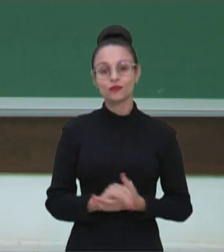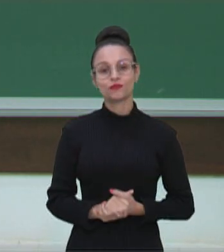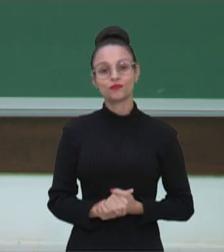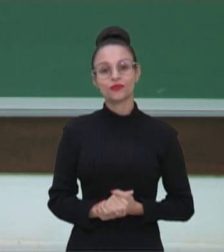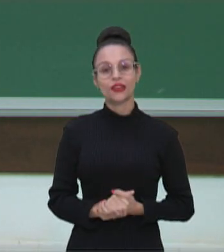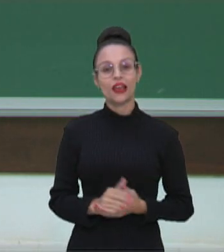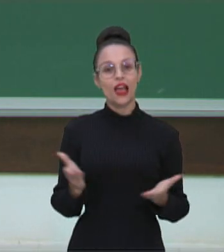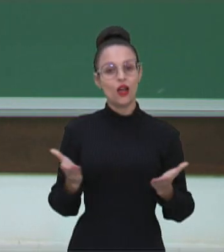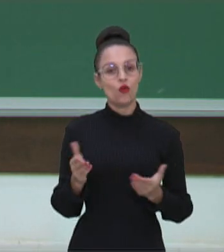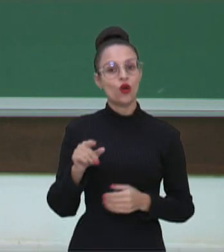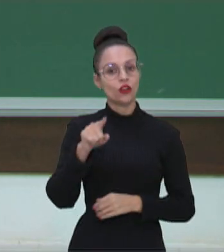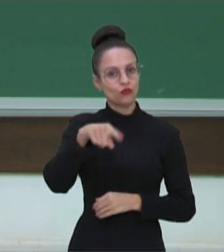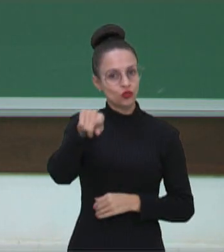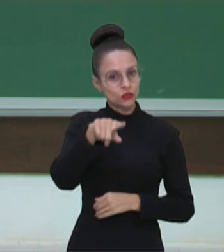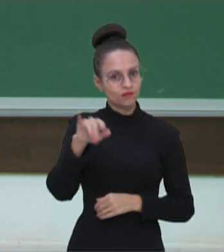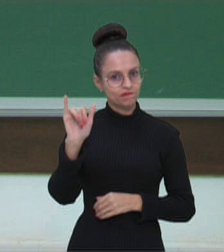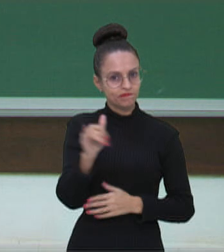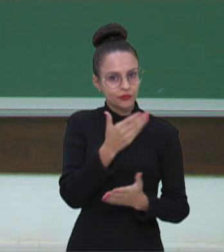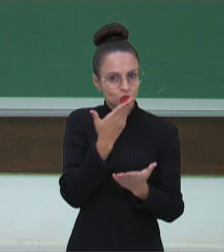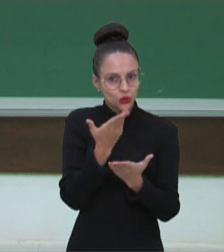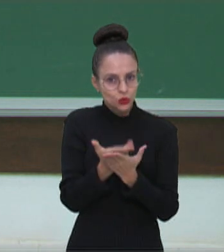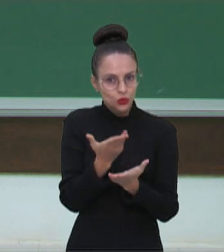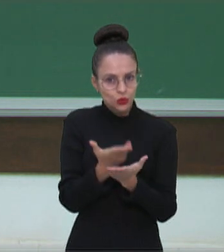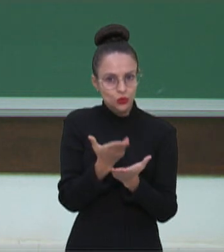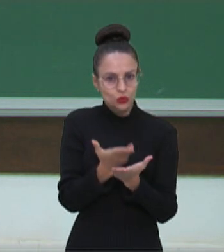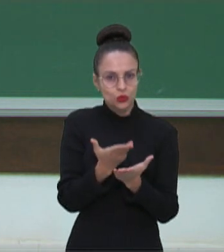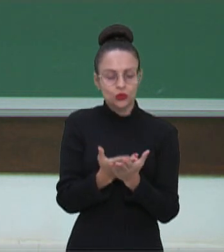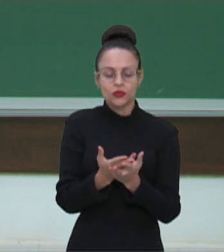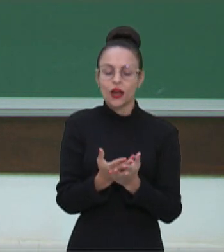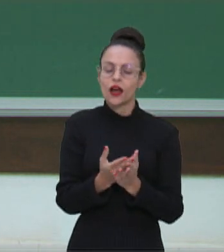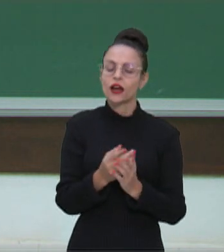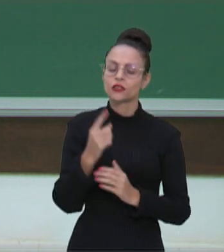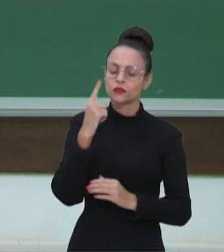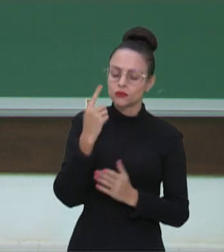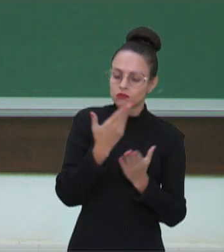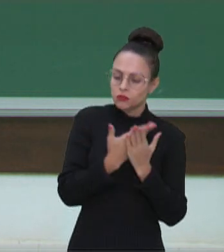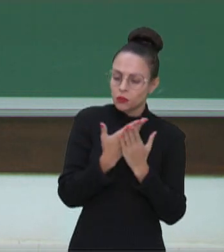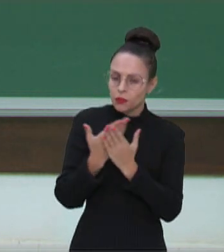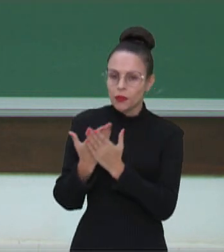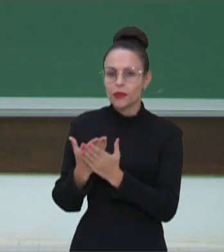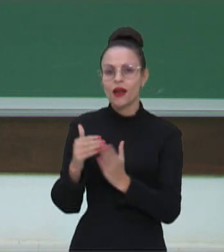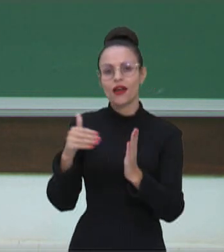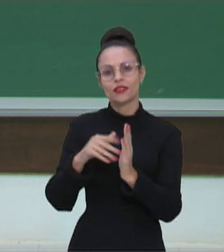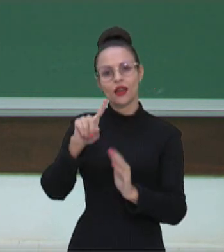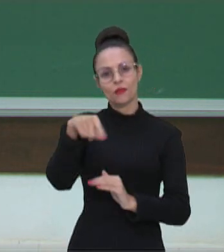agora é só vocês estudarem para irem fazendo essas revisões todas e